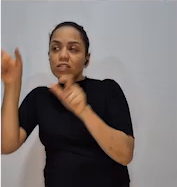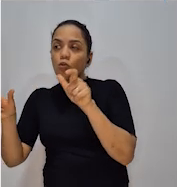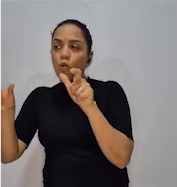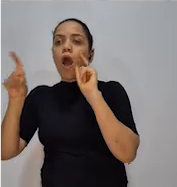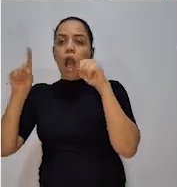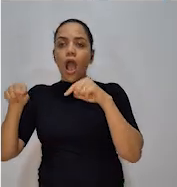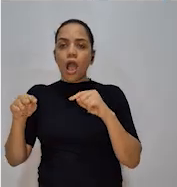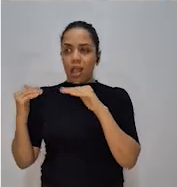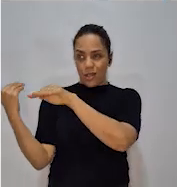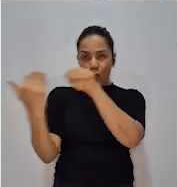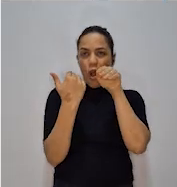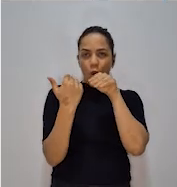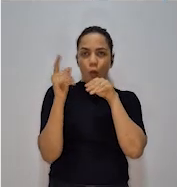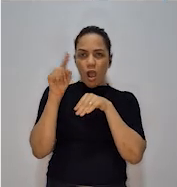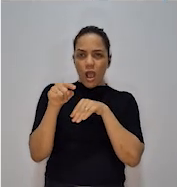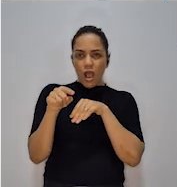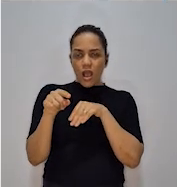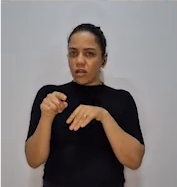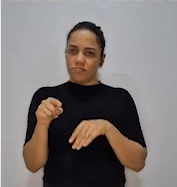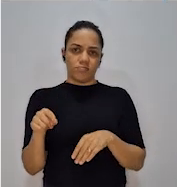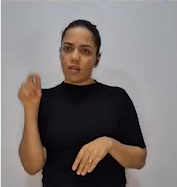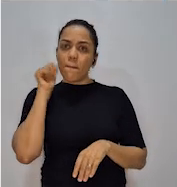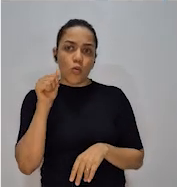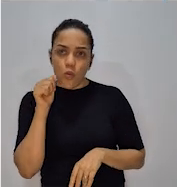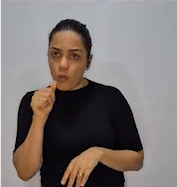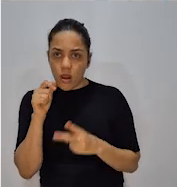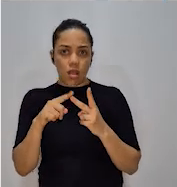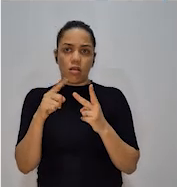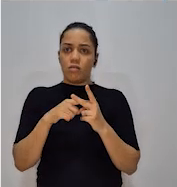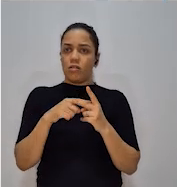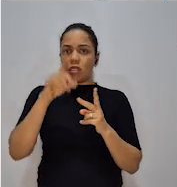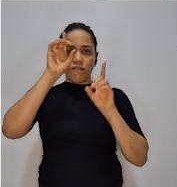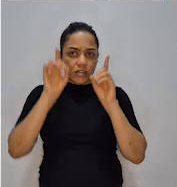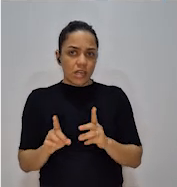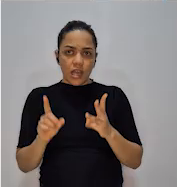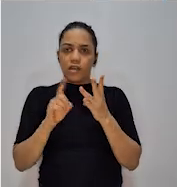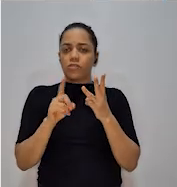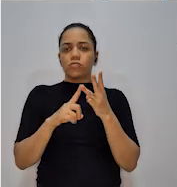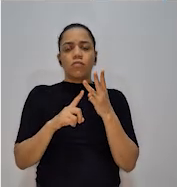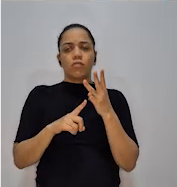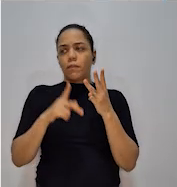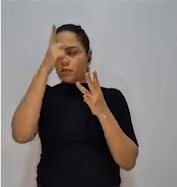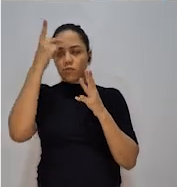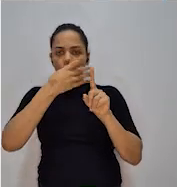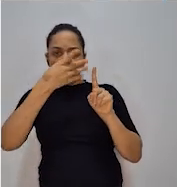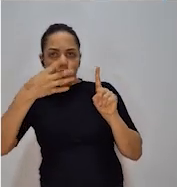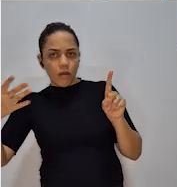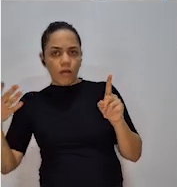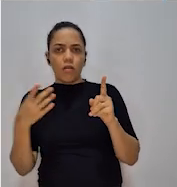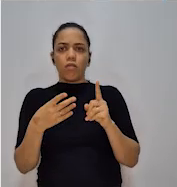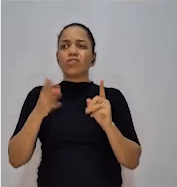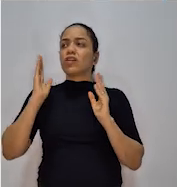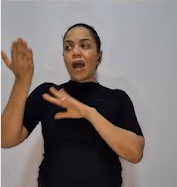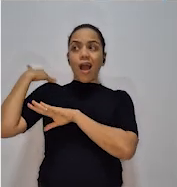as pessoas da comunidade LGBT, as pessoas de 50 a mais, historicamente ficaram fora do mercado de trabalho. Então,